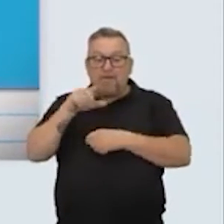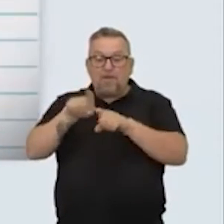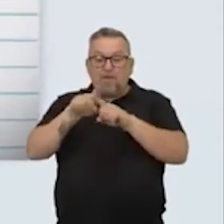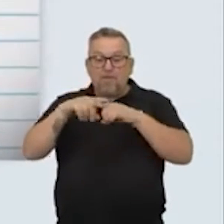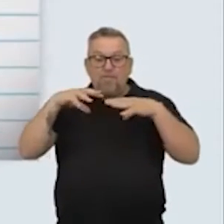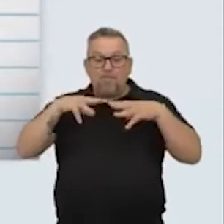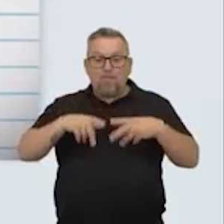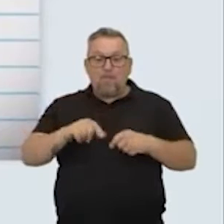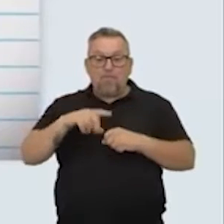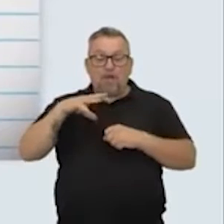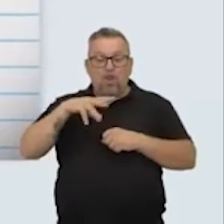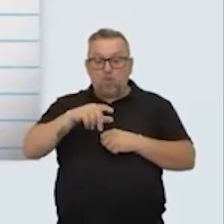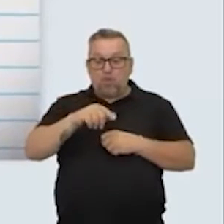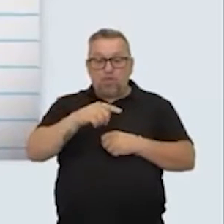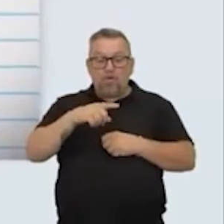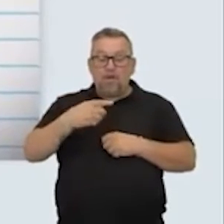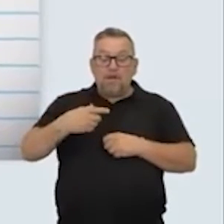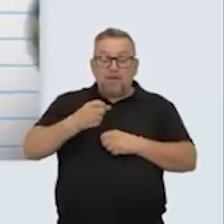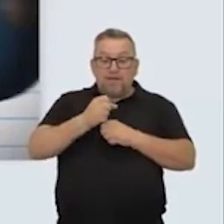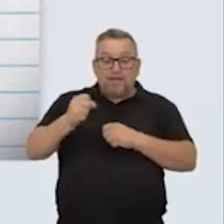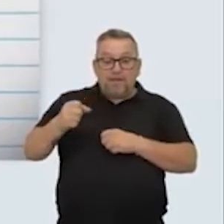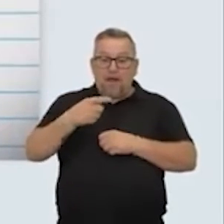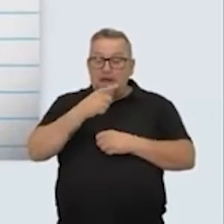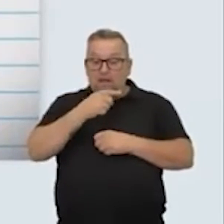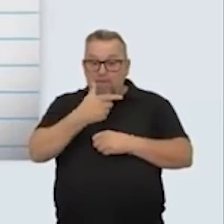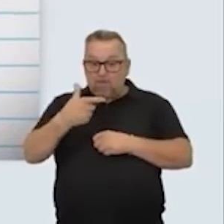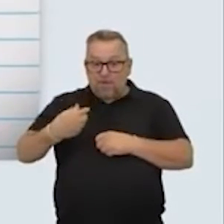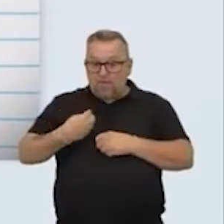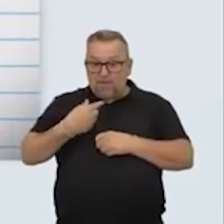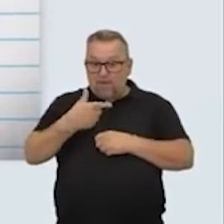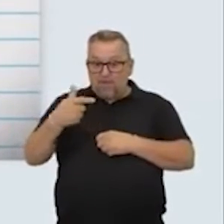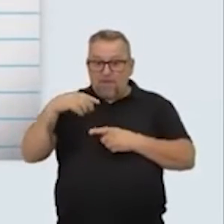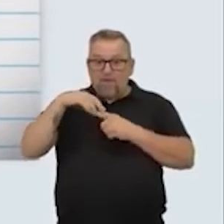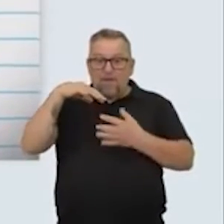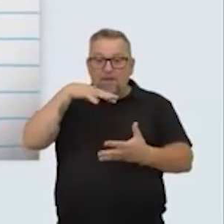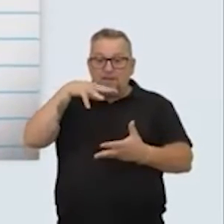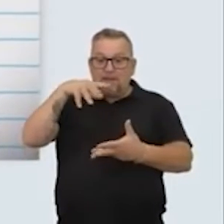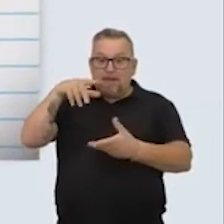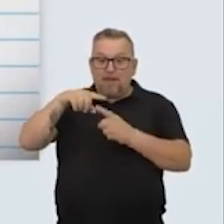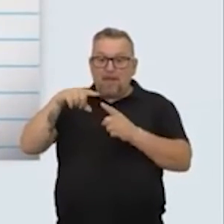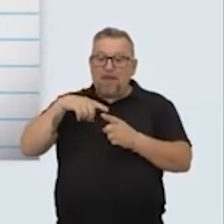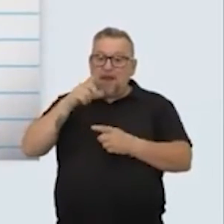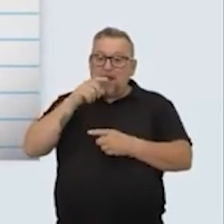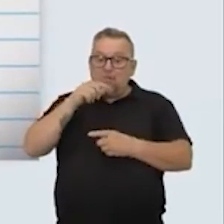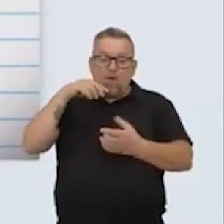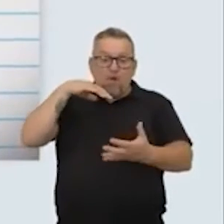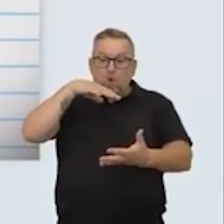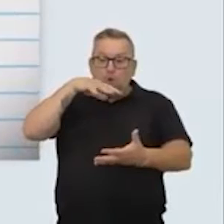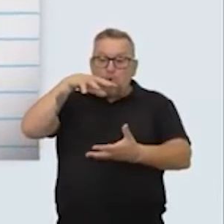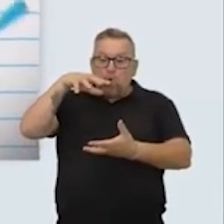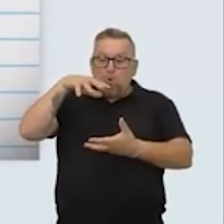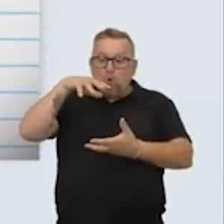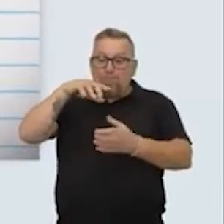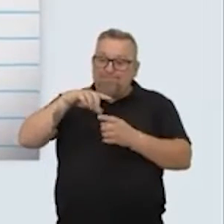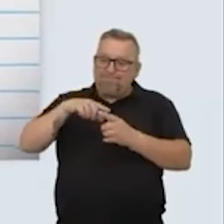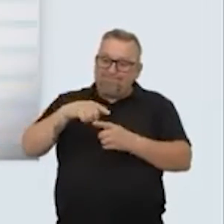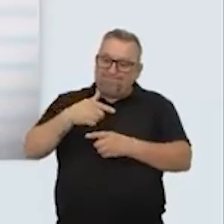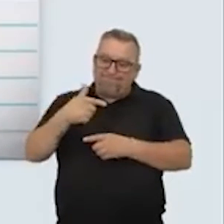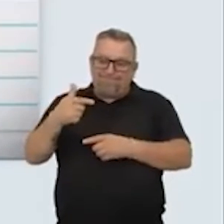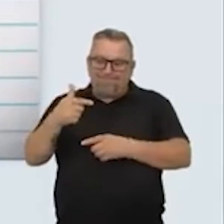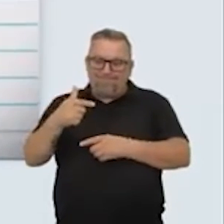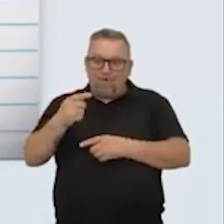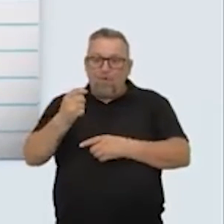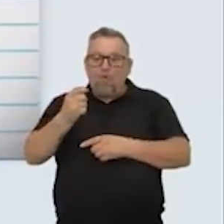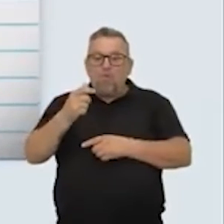todos. Sem água não há vida, isso é fato, mas a Terra é praticamente o planeta água. Nem tanto. Muito pouco